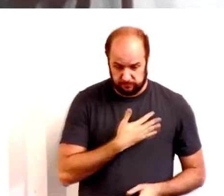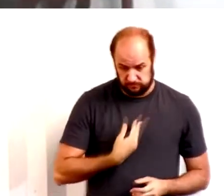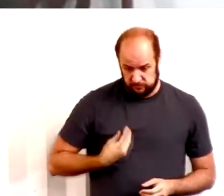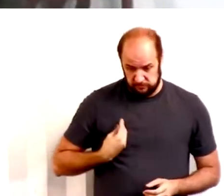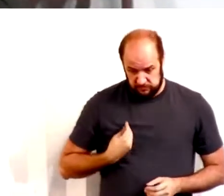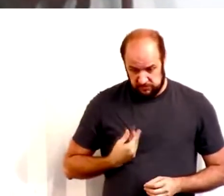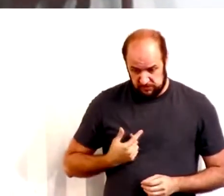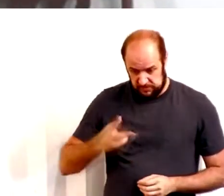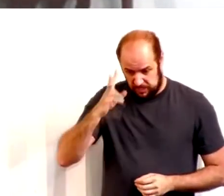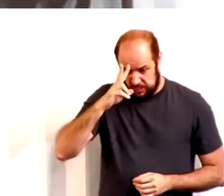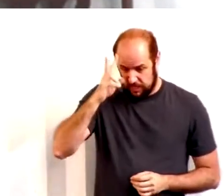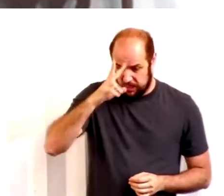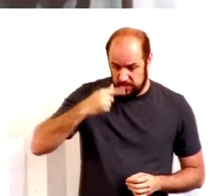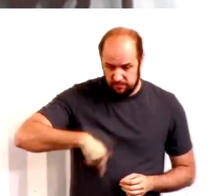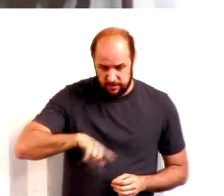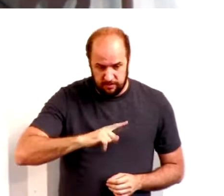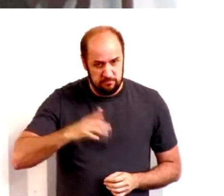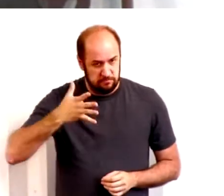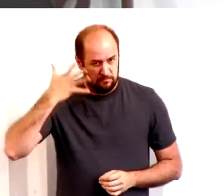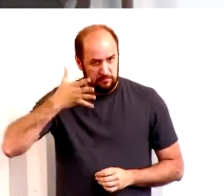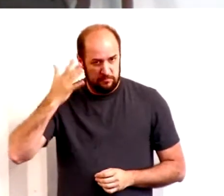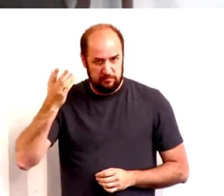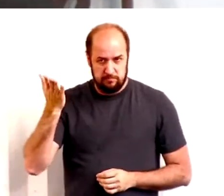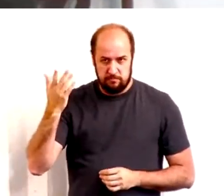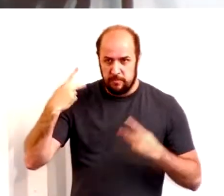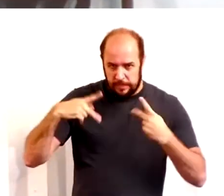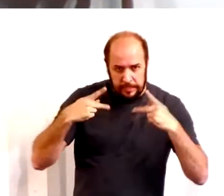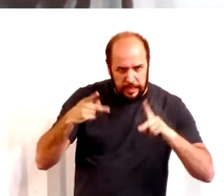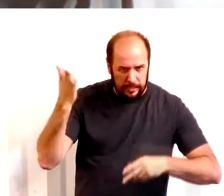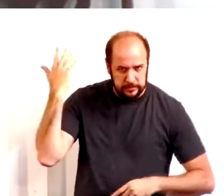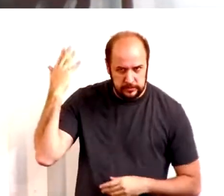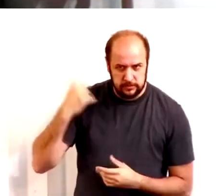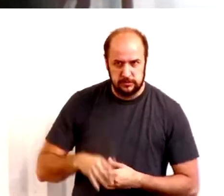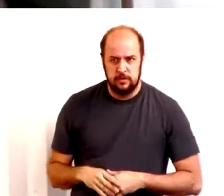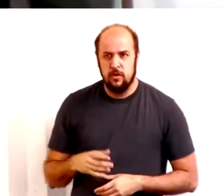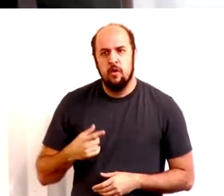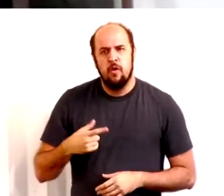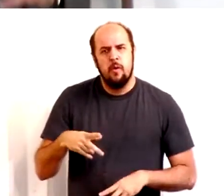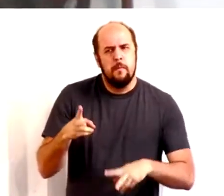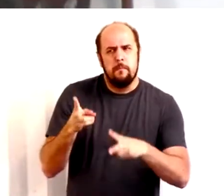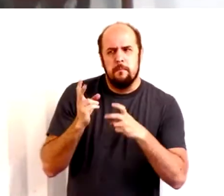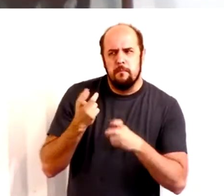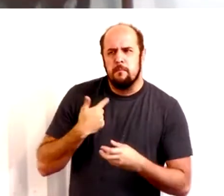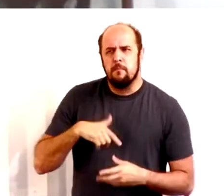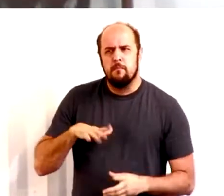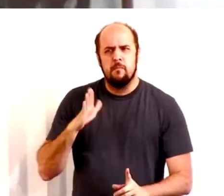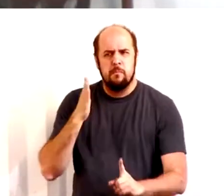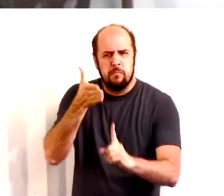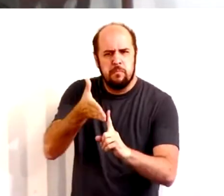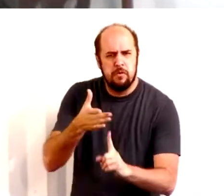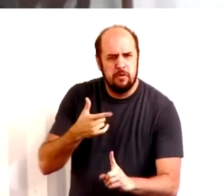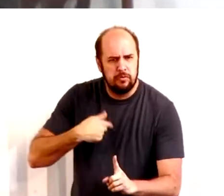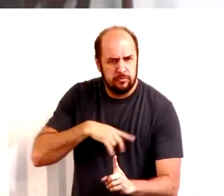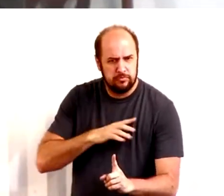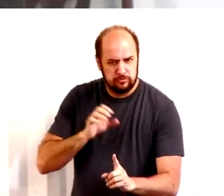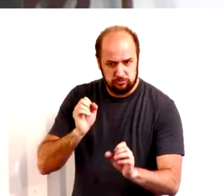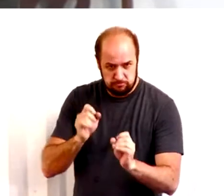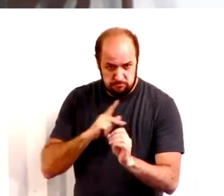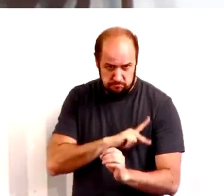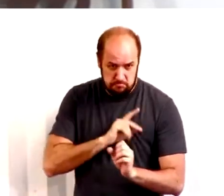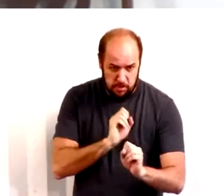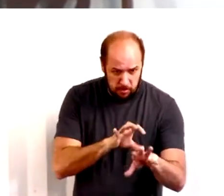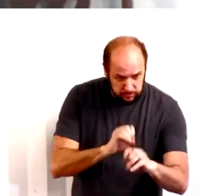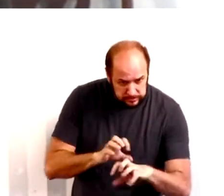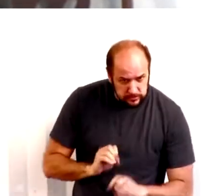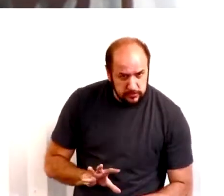caminharmos aqui e lembrarmos das exposições, nós vamos perceber que o que norteia todo o ensino de